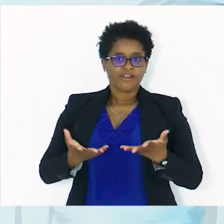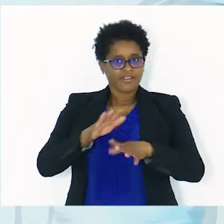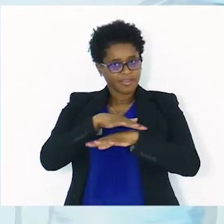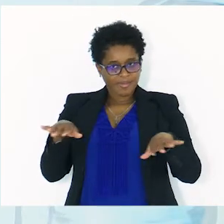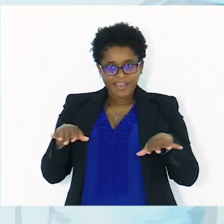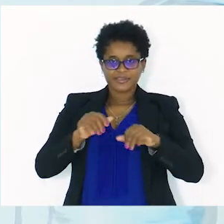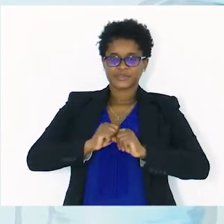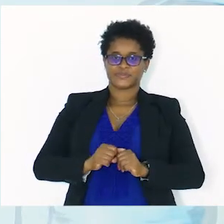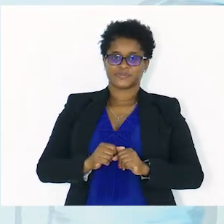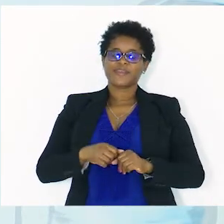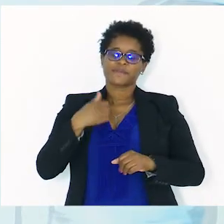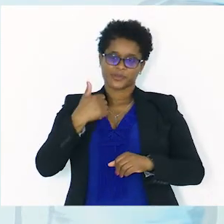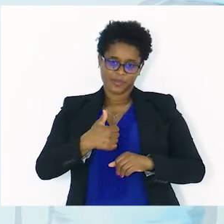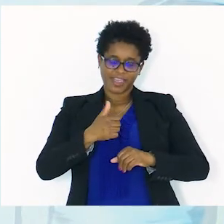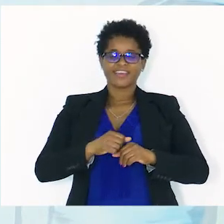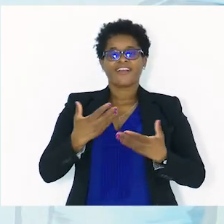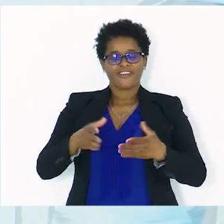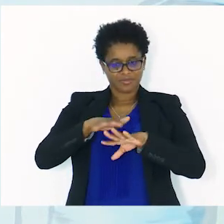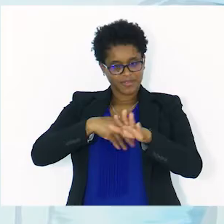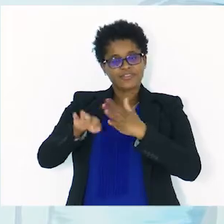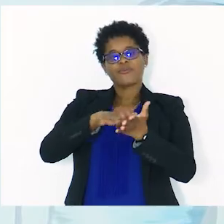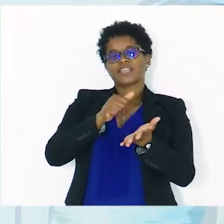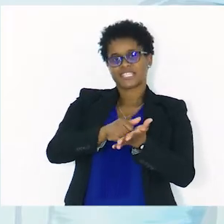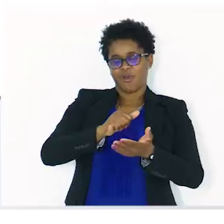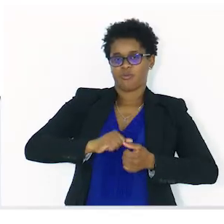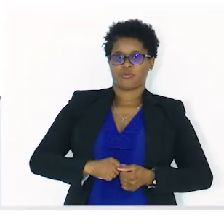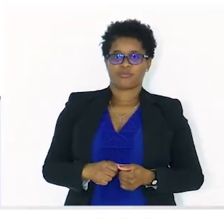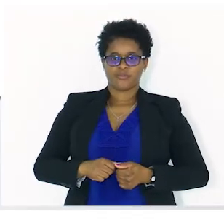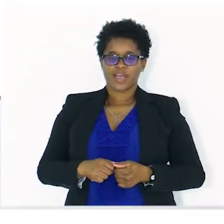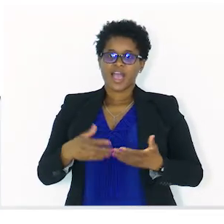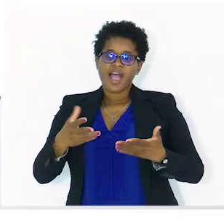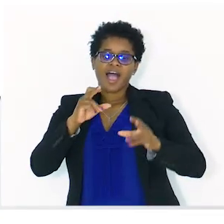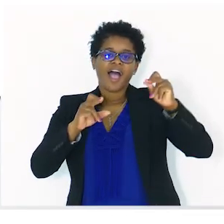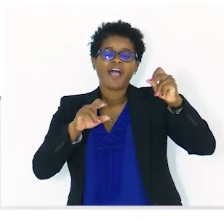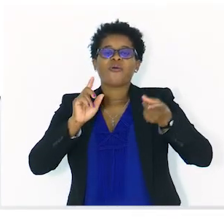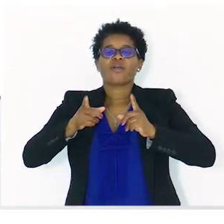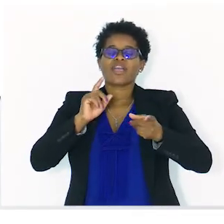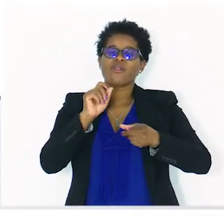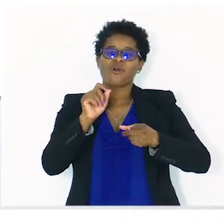Terminaram? Muito bem, então vamos fazer a correção. A é o quê?